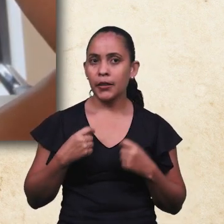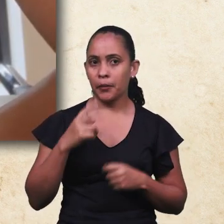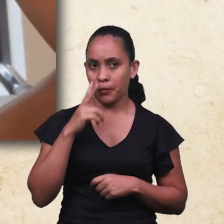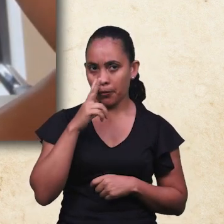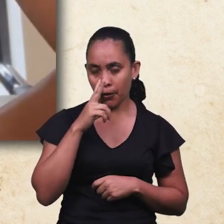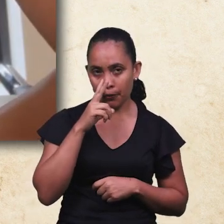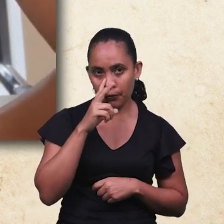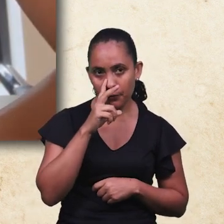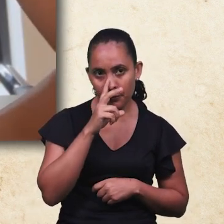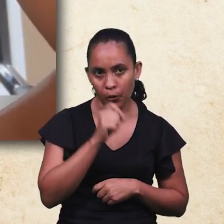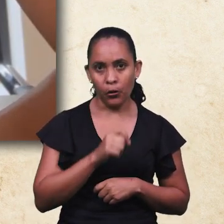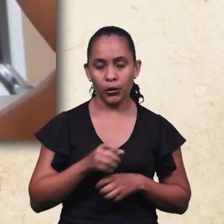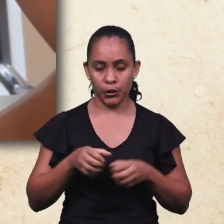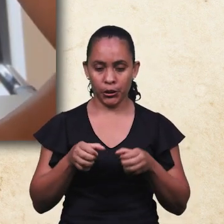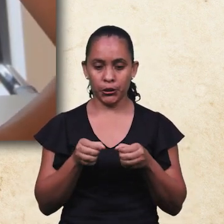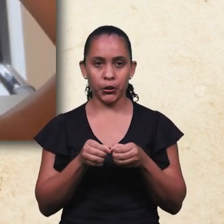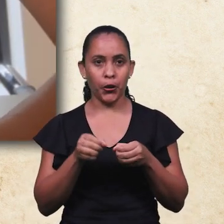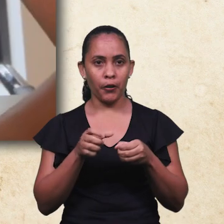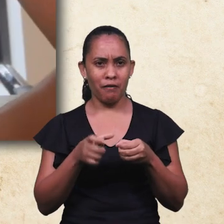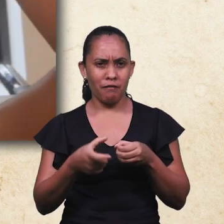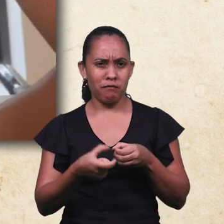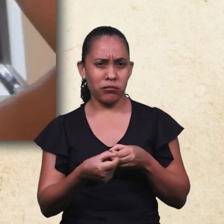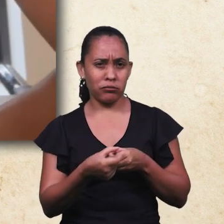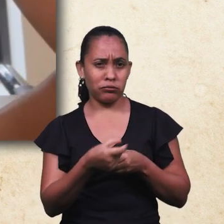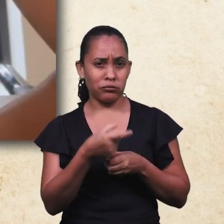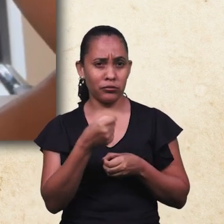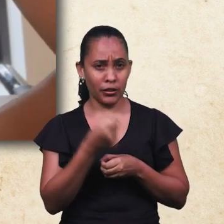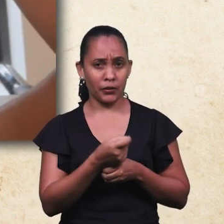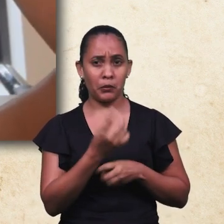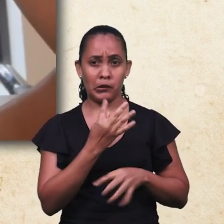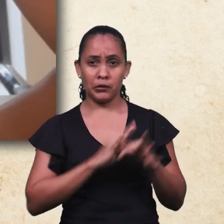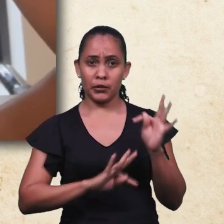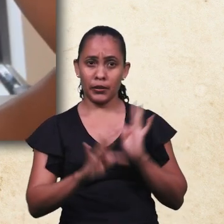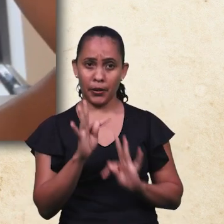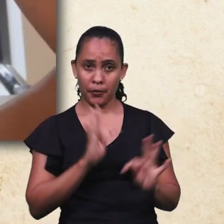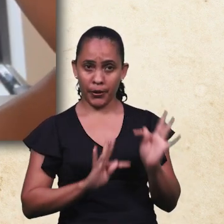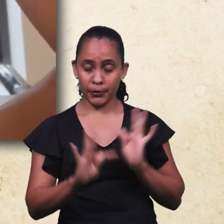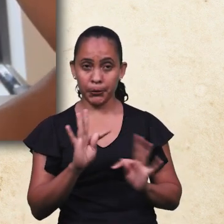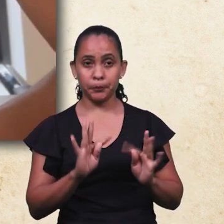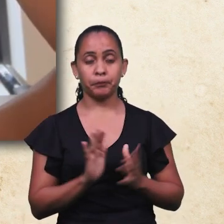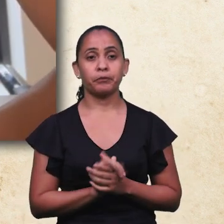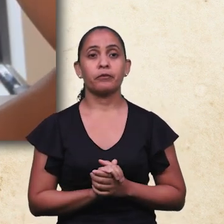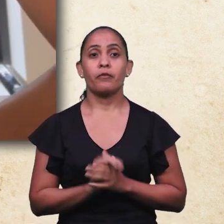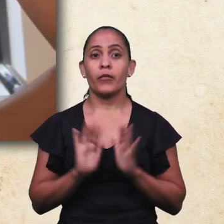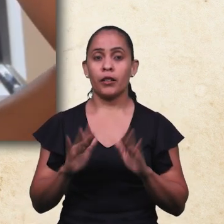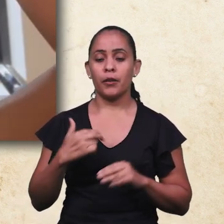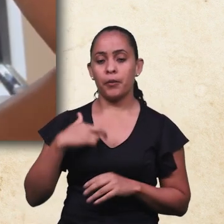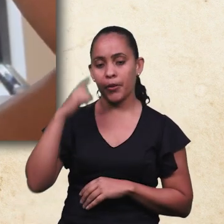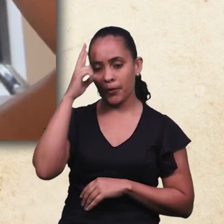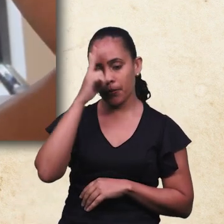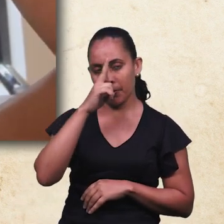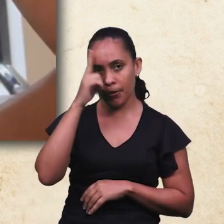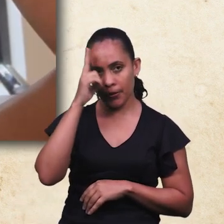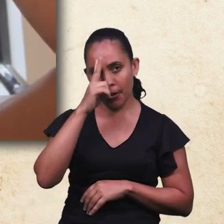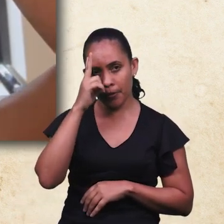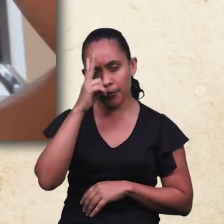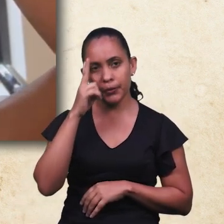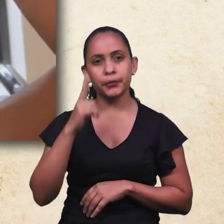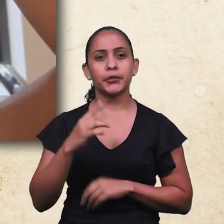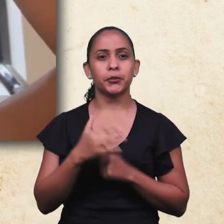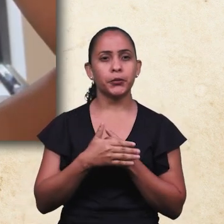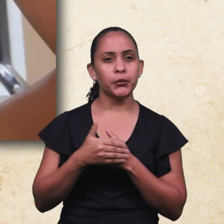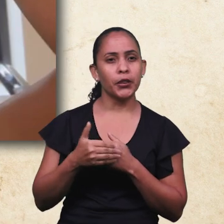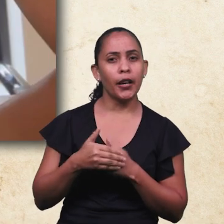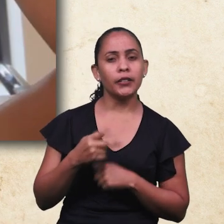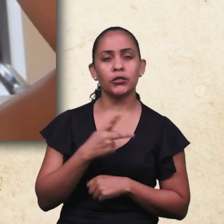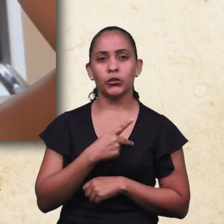de ovário e eu tive um protocolo muito rígido de tratamento. Mas eu lembro com muito carinho da visita